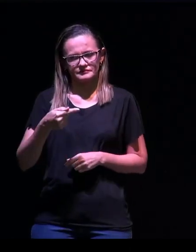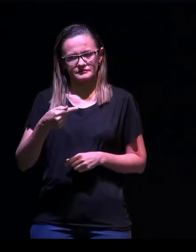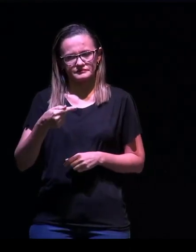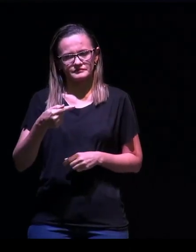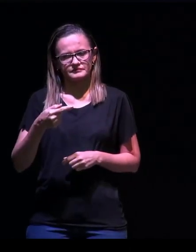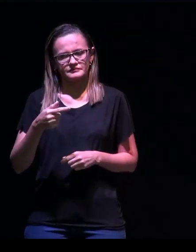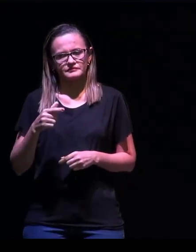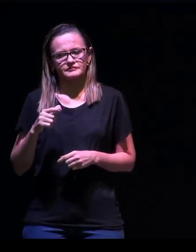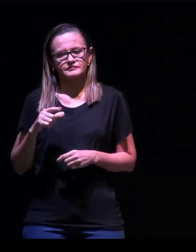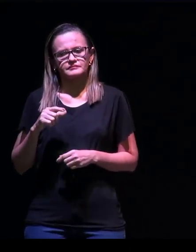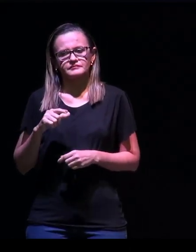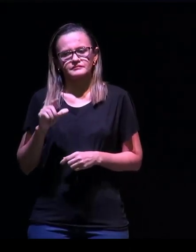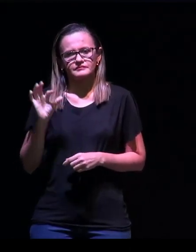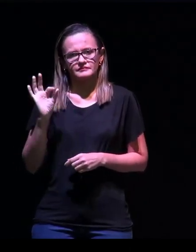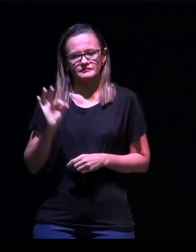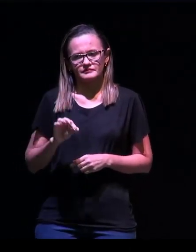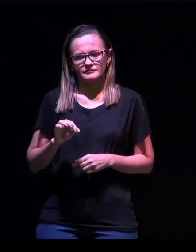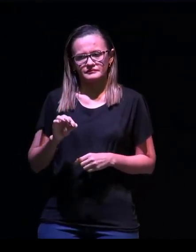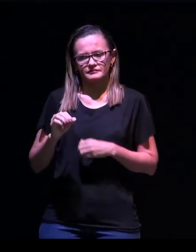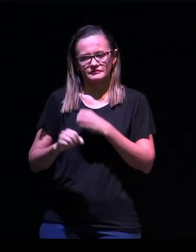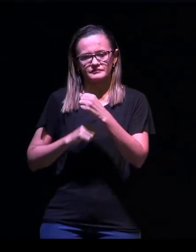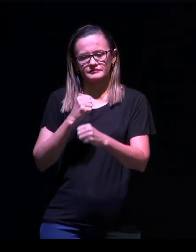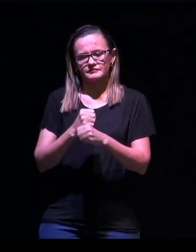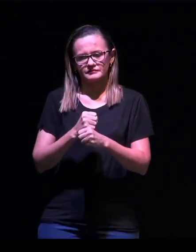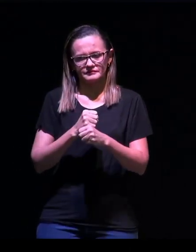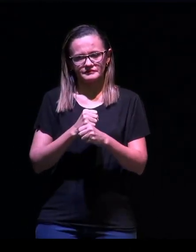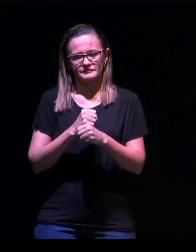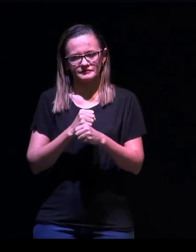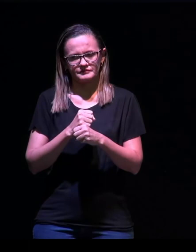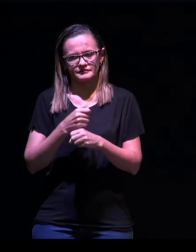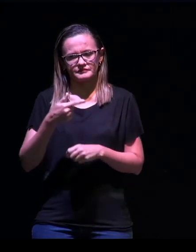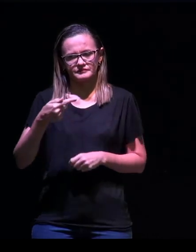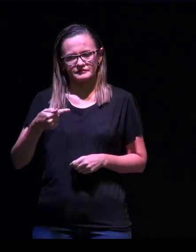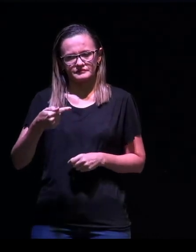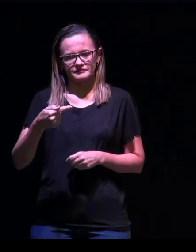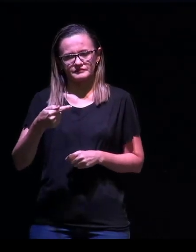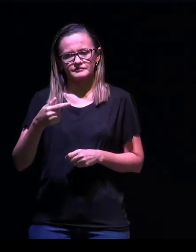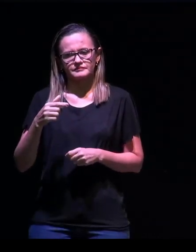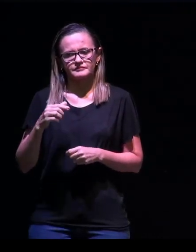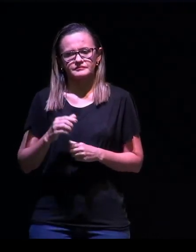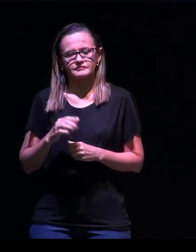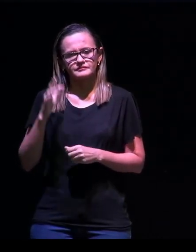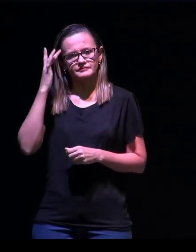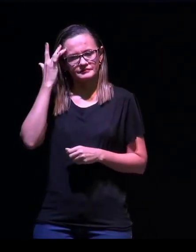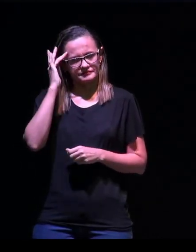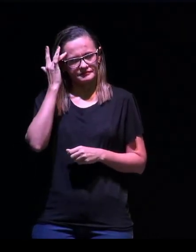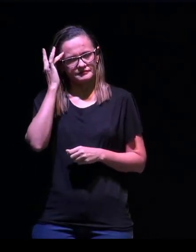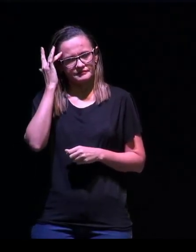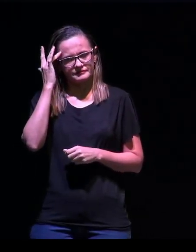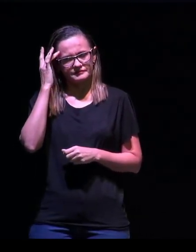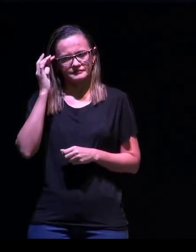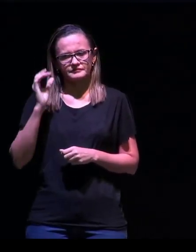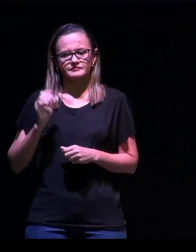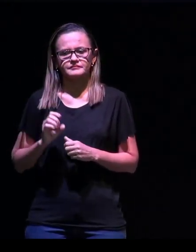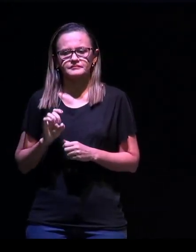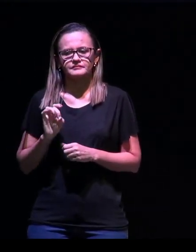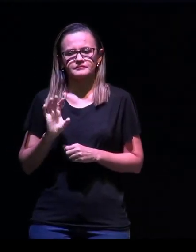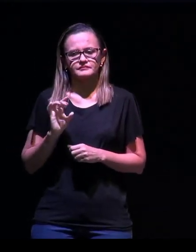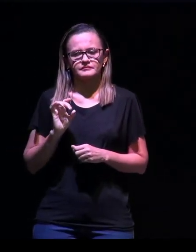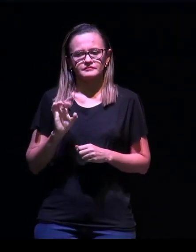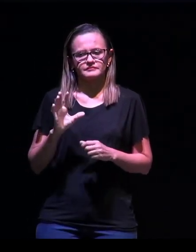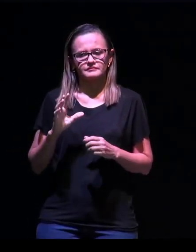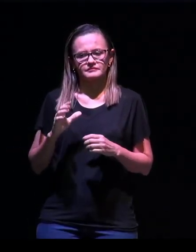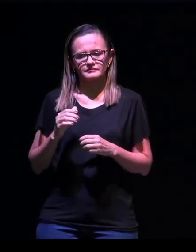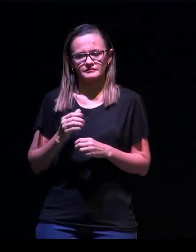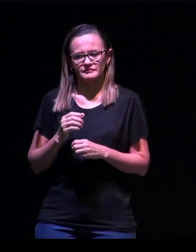Mas eu não estou dizendo que é, porque nós não temos certeza. Nós estamos supondo, fazendo esses cálculos aí, que